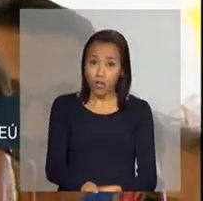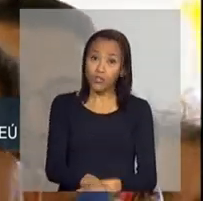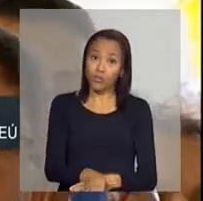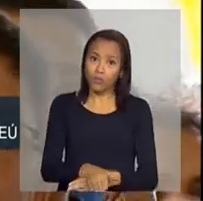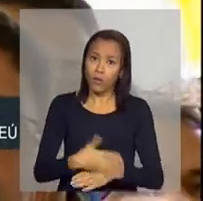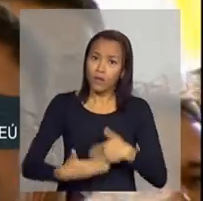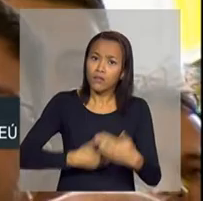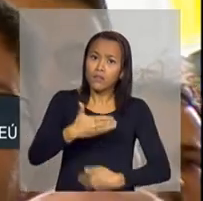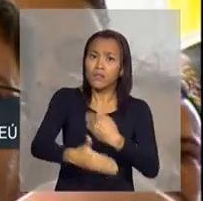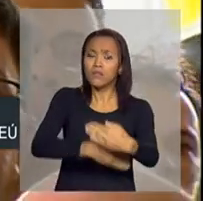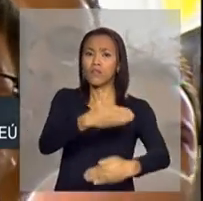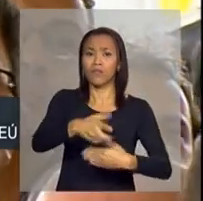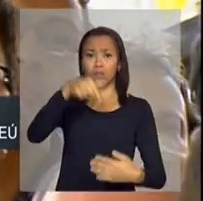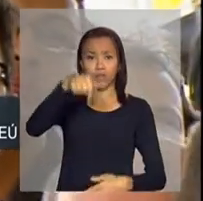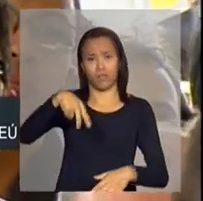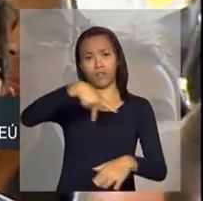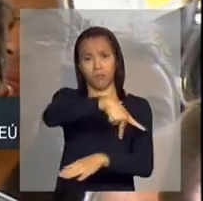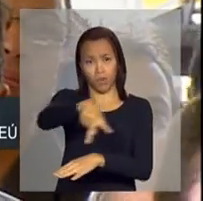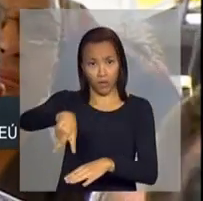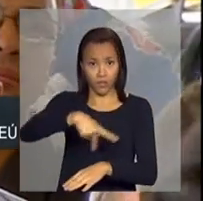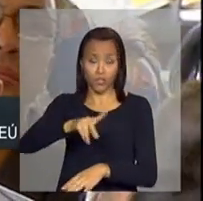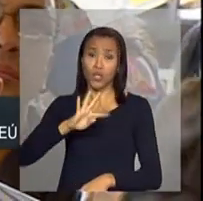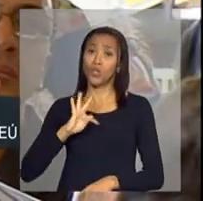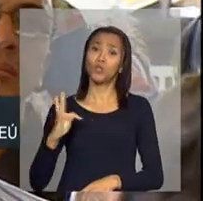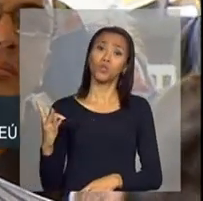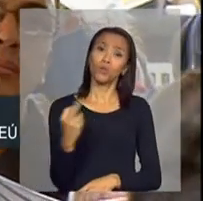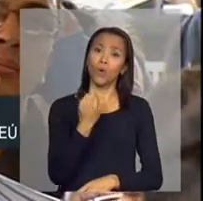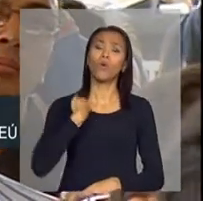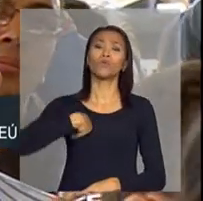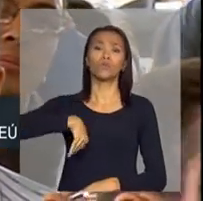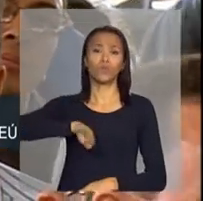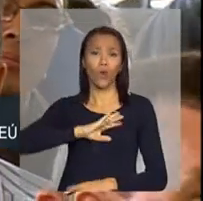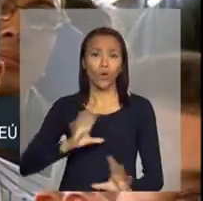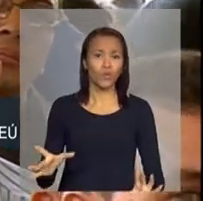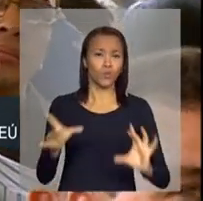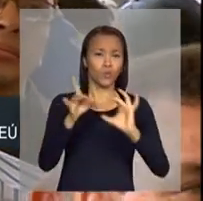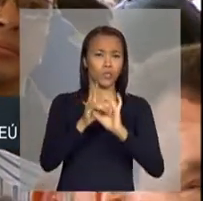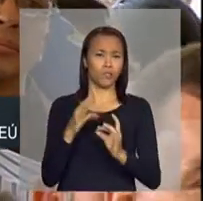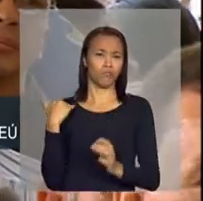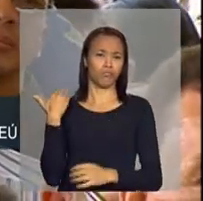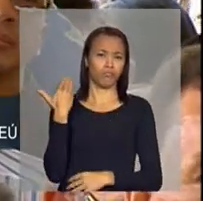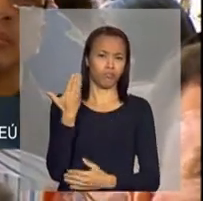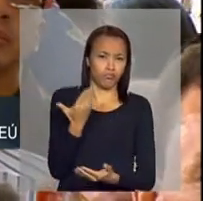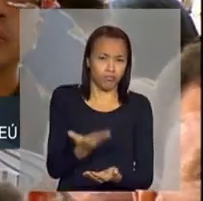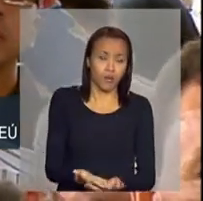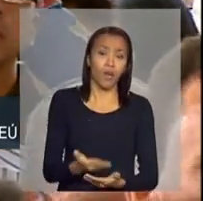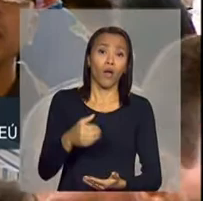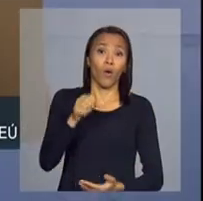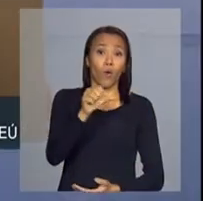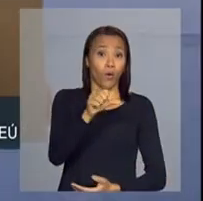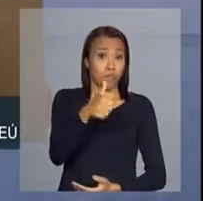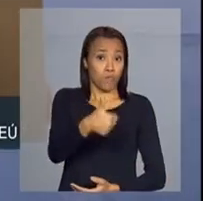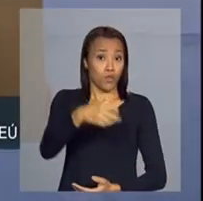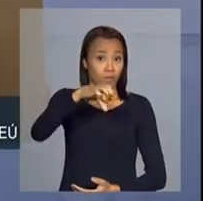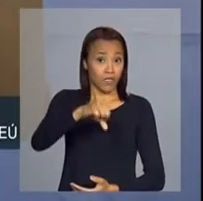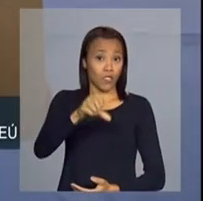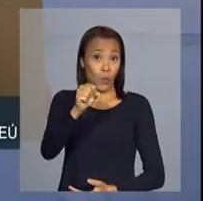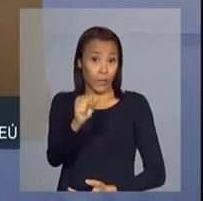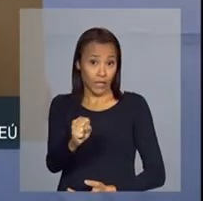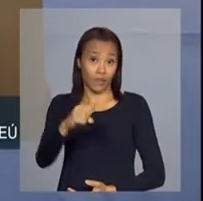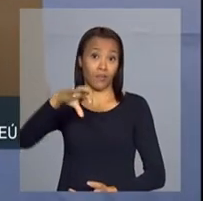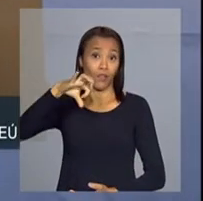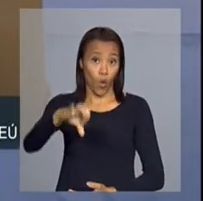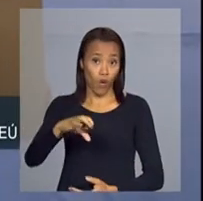do país. Todos nós juntos, desde 89, sonhando,